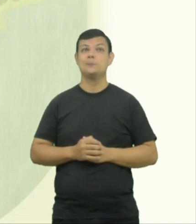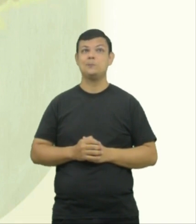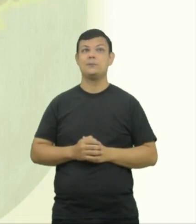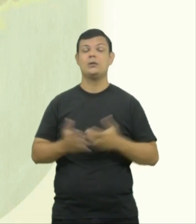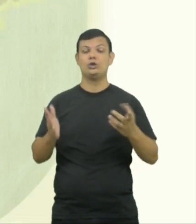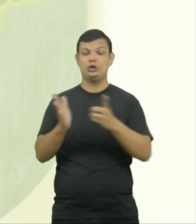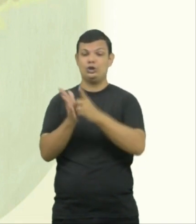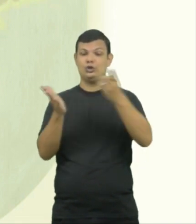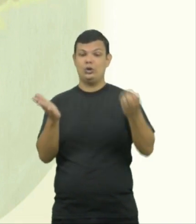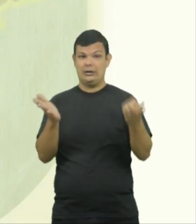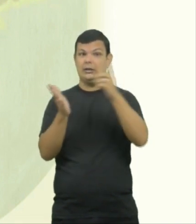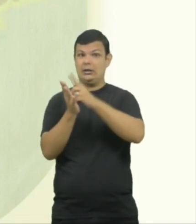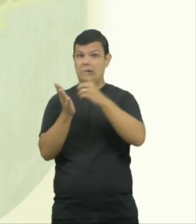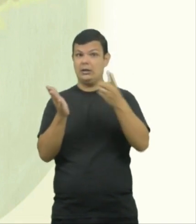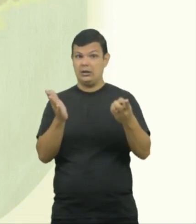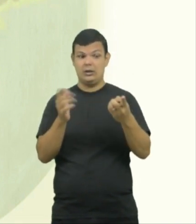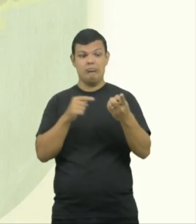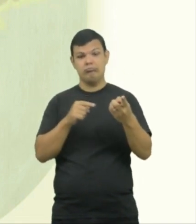pronunciar as palavras corretamente?